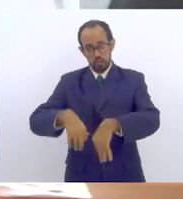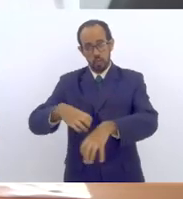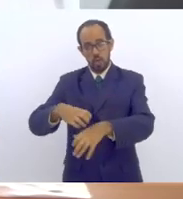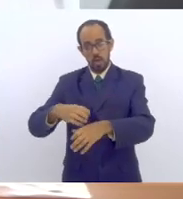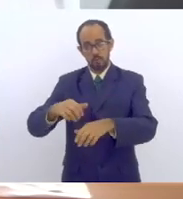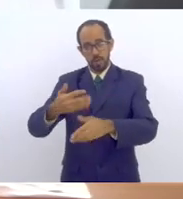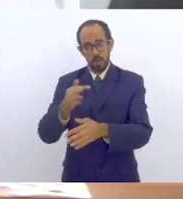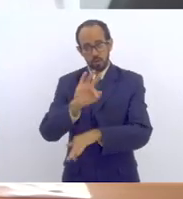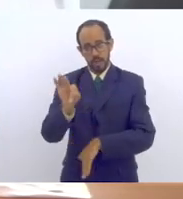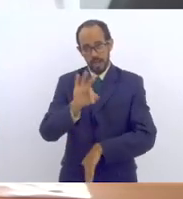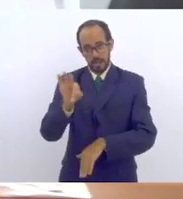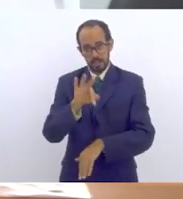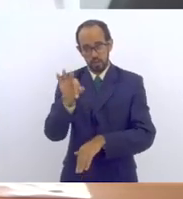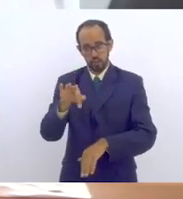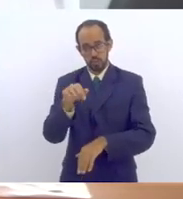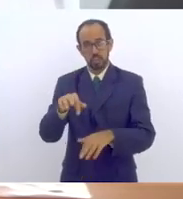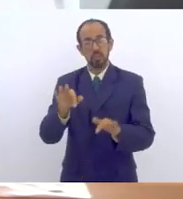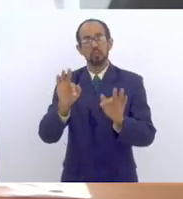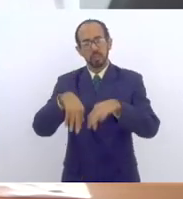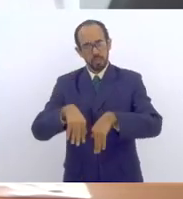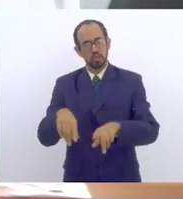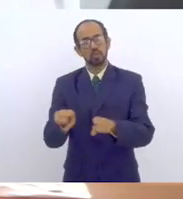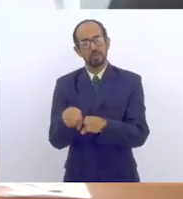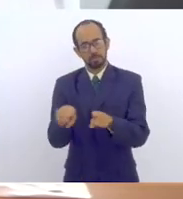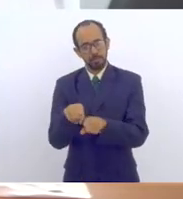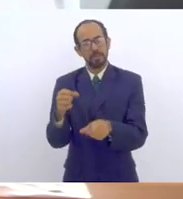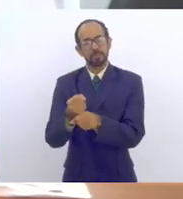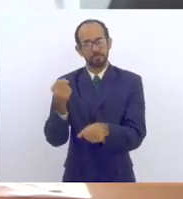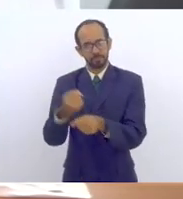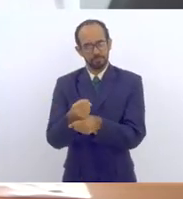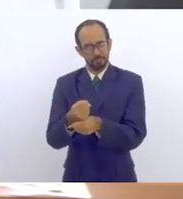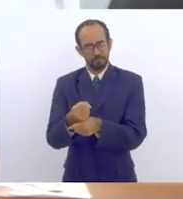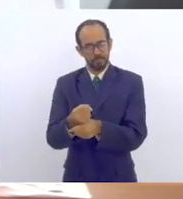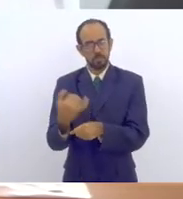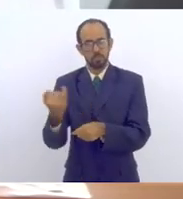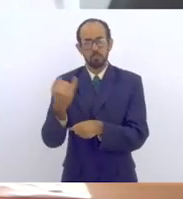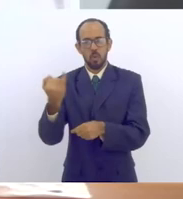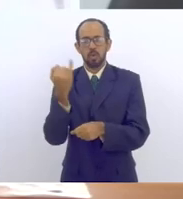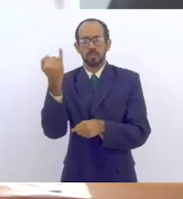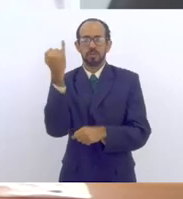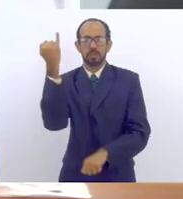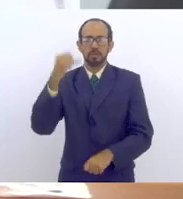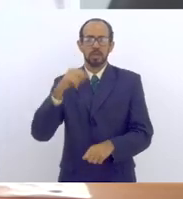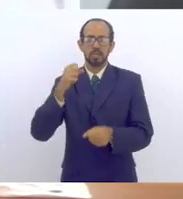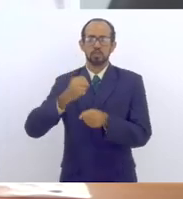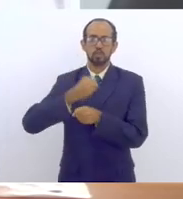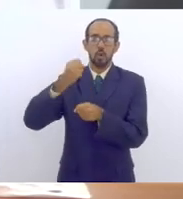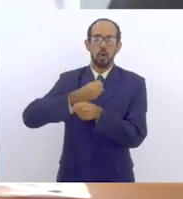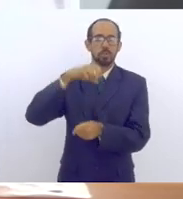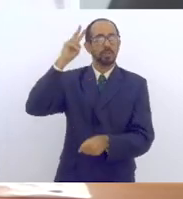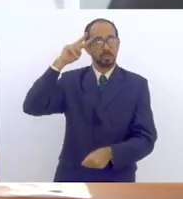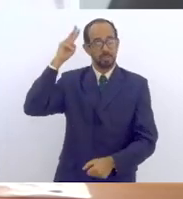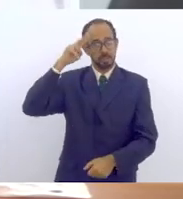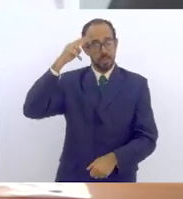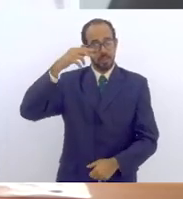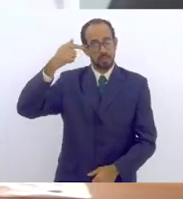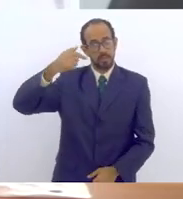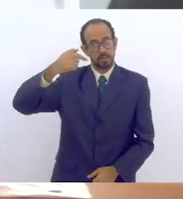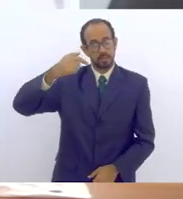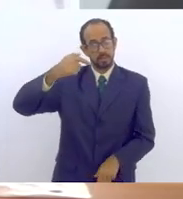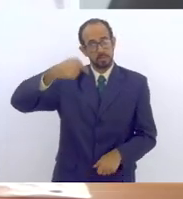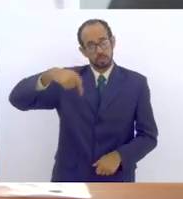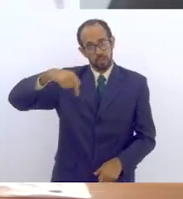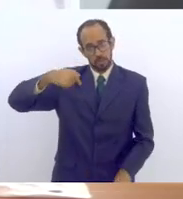Queimados é uma das obras de organização e de drenagem mais importante aliás é mais importante da história da cidade e